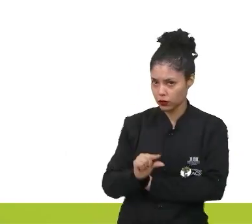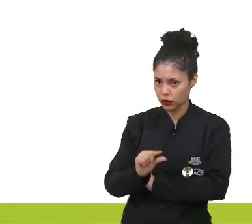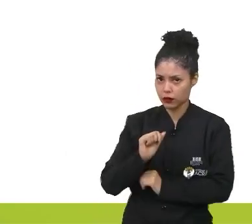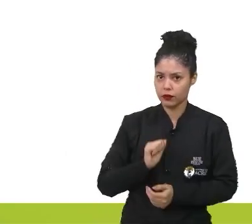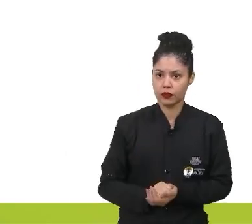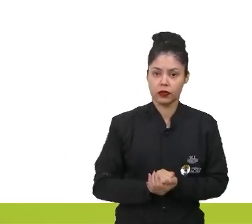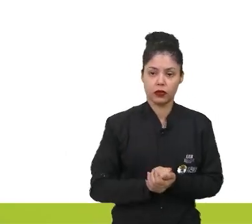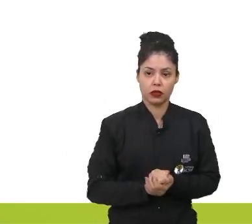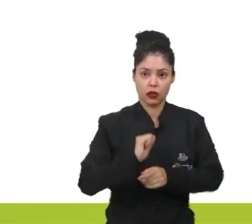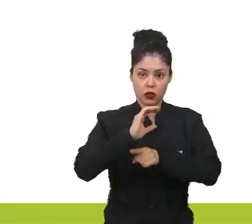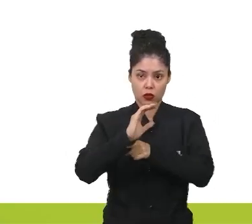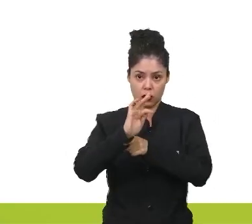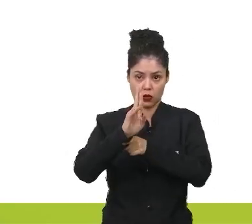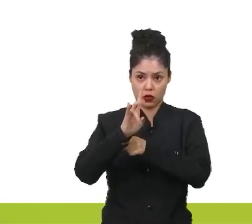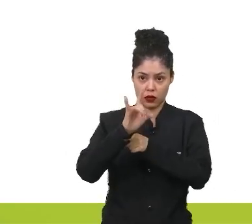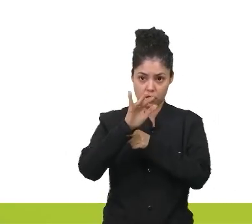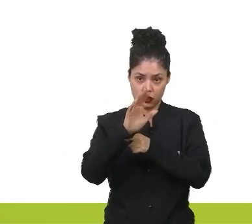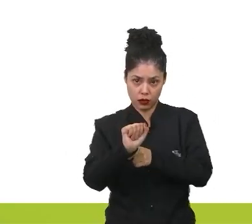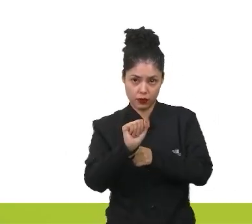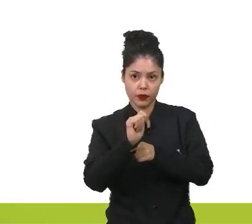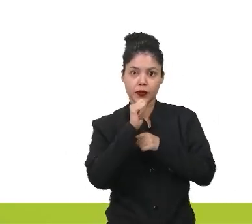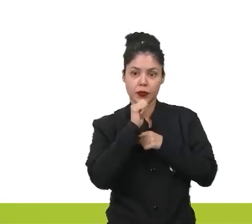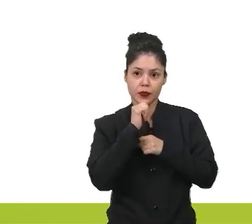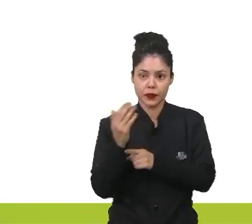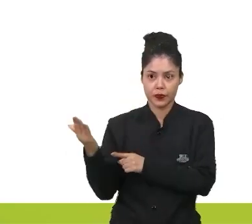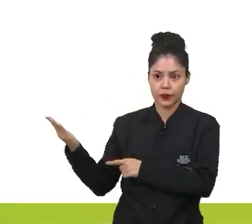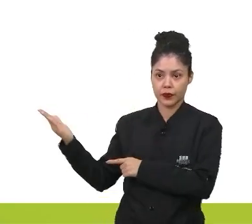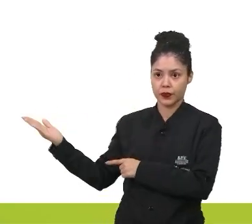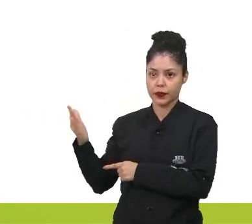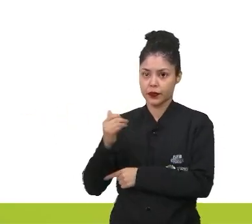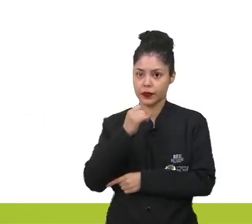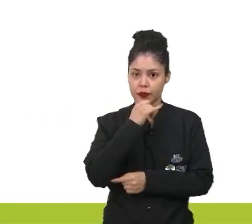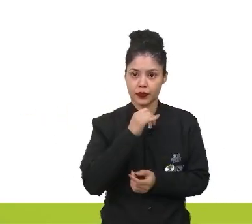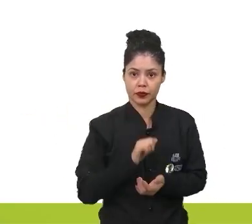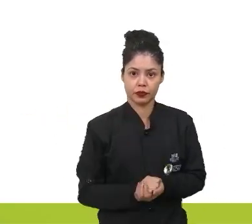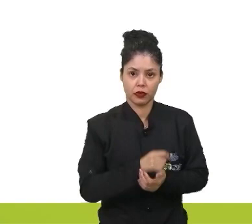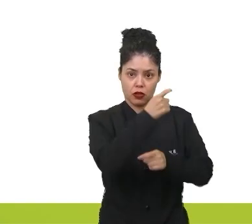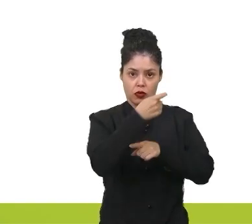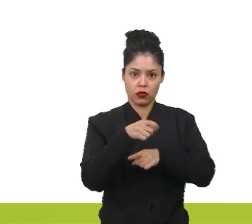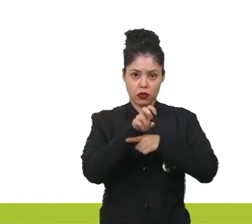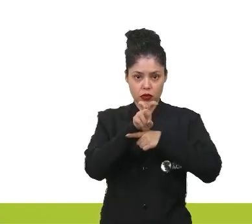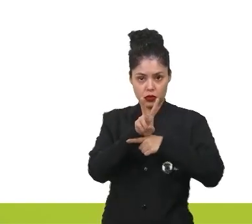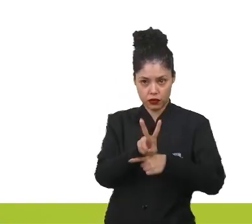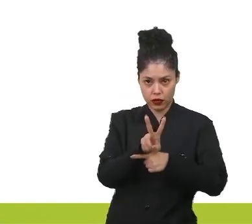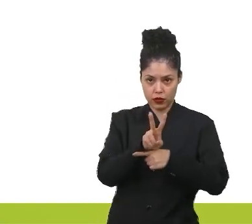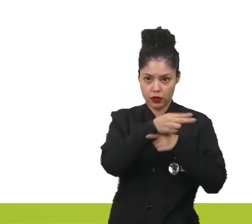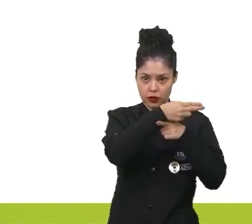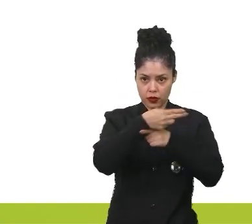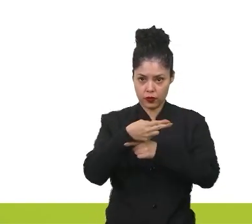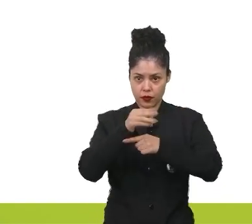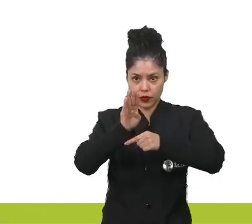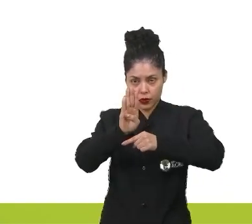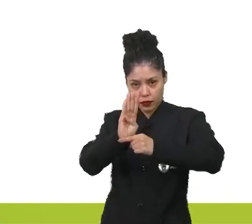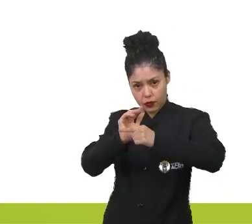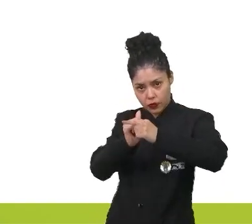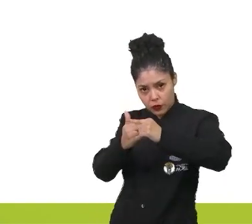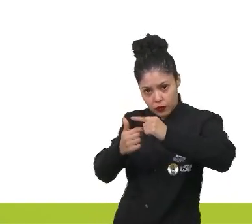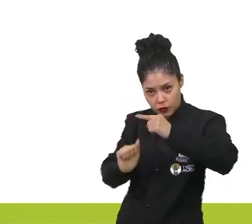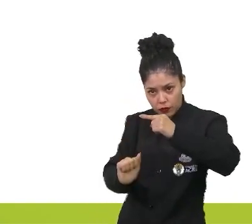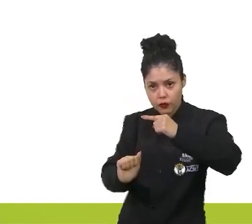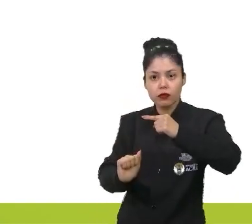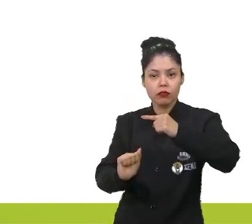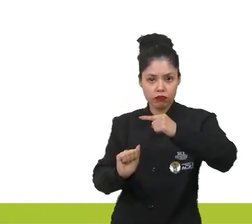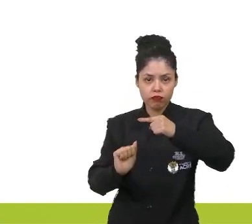chamada coordenadas do vértice, tá bom? Pessoal, o que eu vou usar na coordenada do vértice? Eu vou usar primeiro a ideia